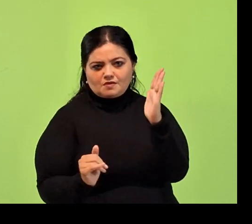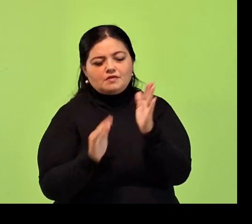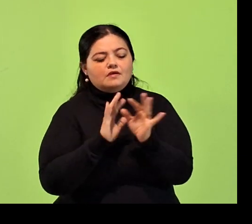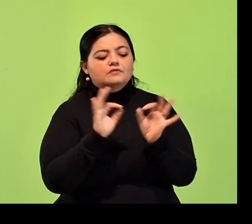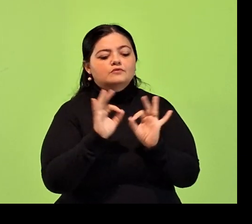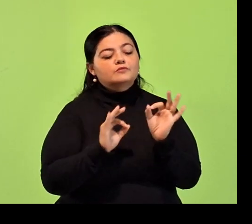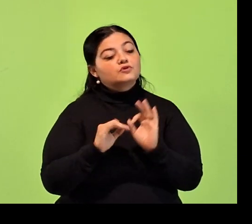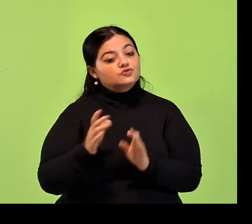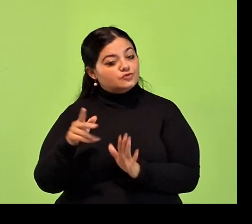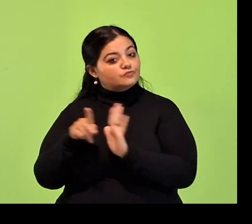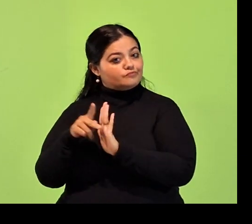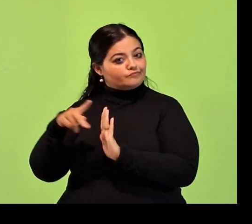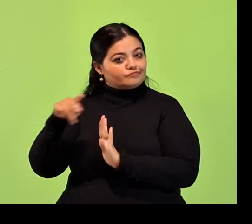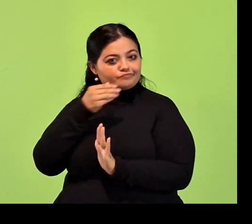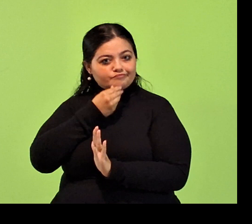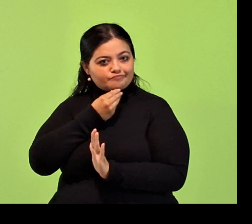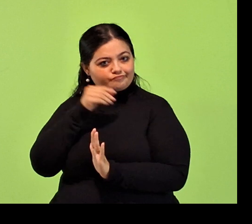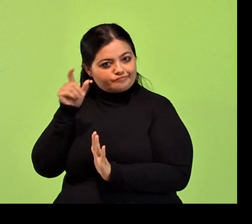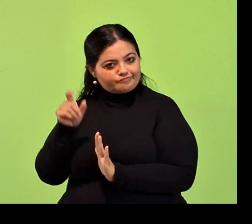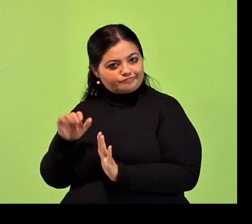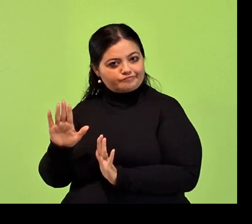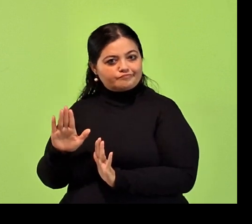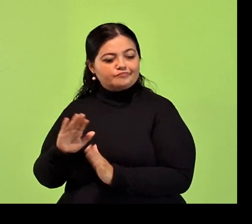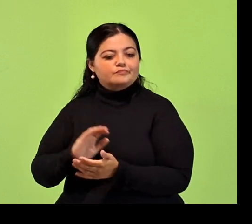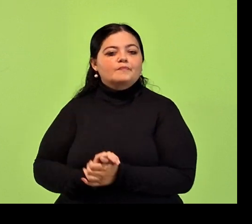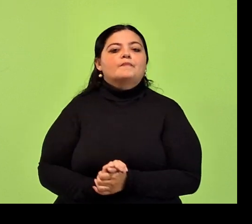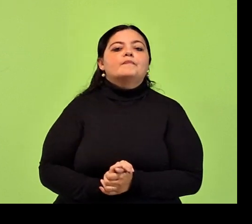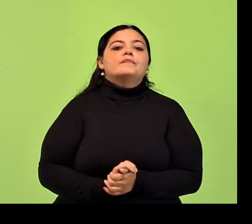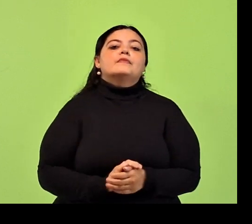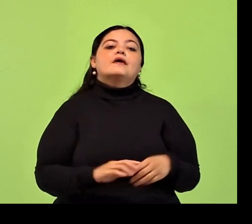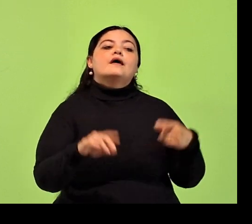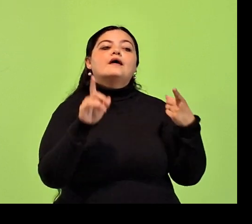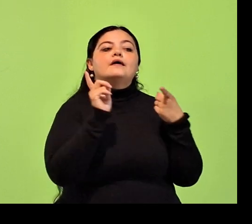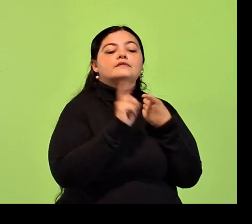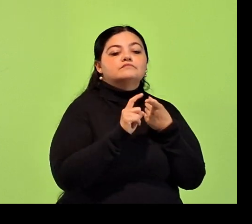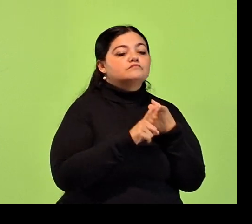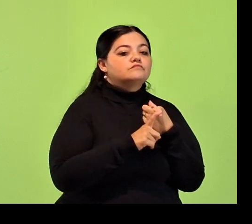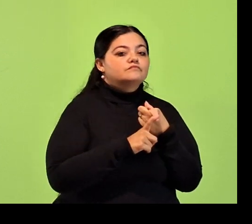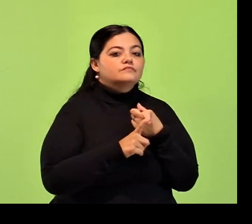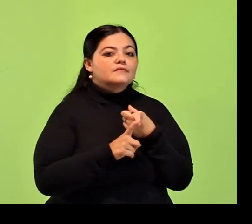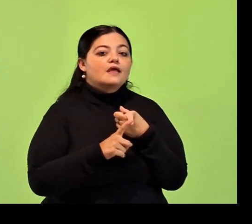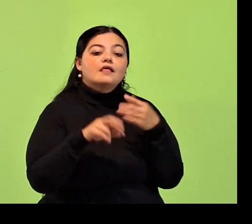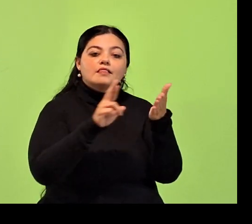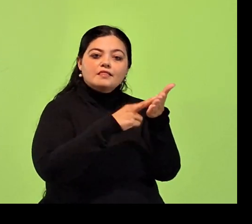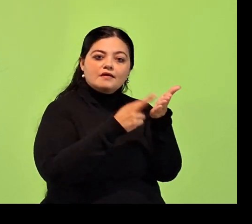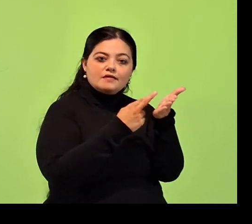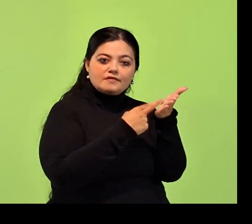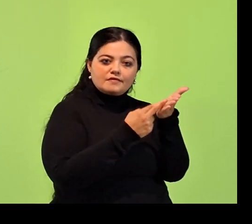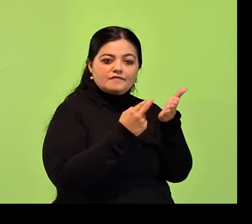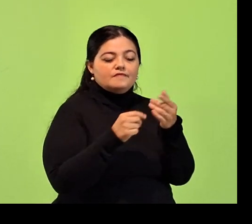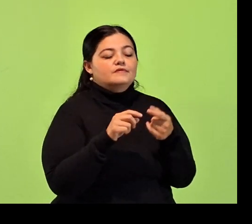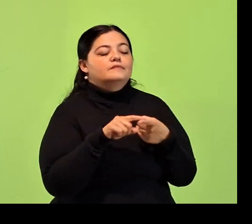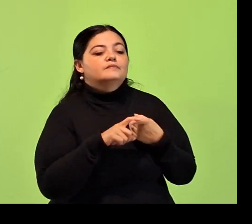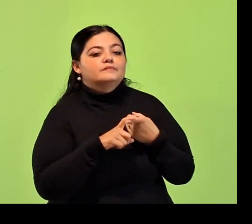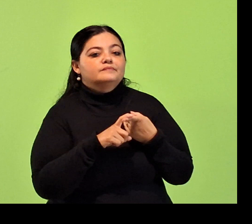Humanos. São publicações midiáticas, uma delas da revista Manchete.